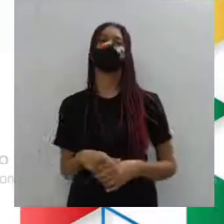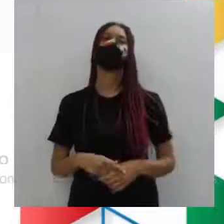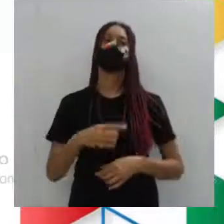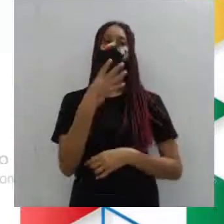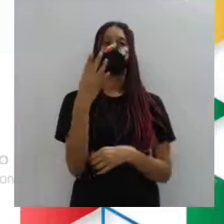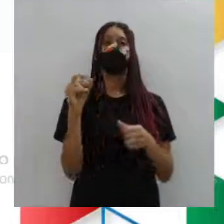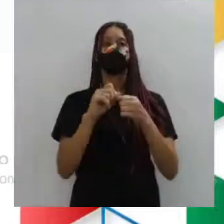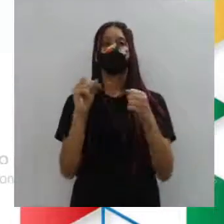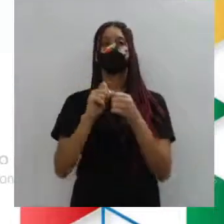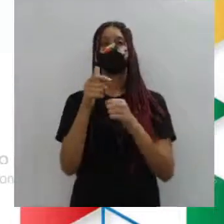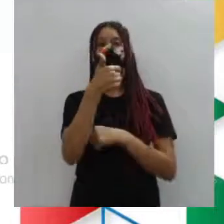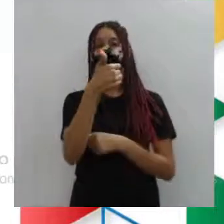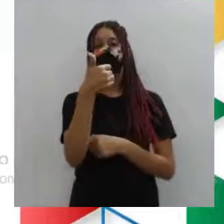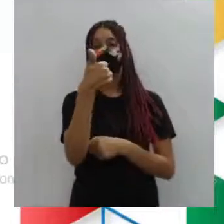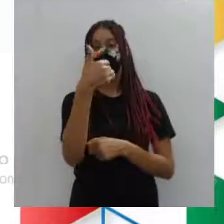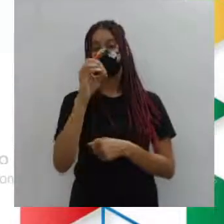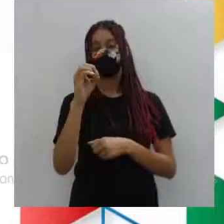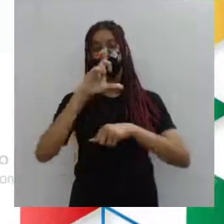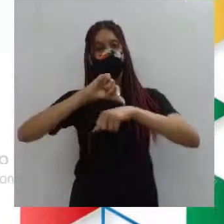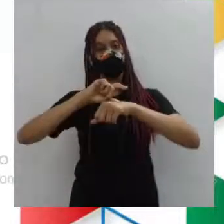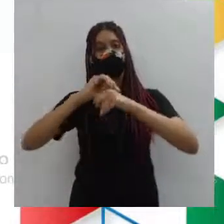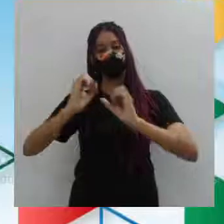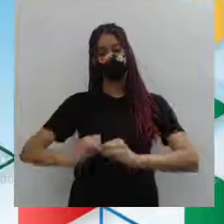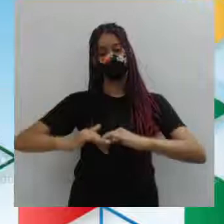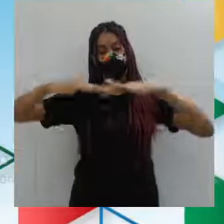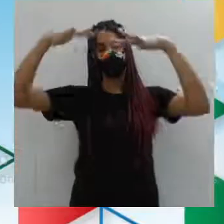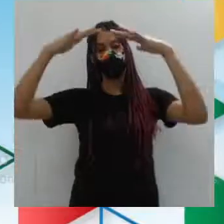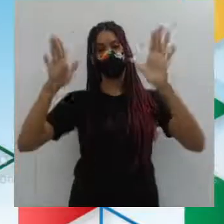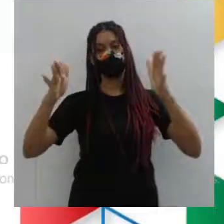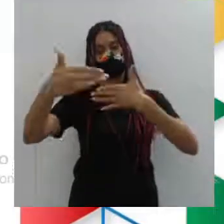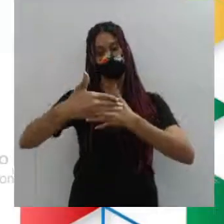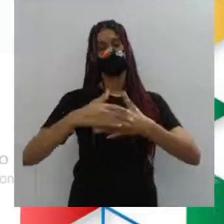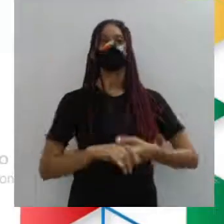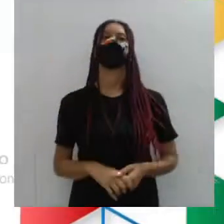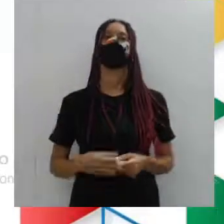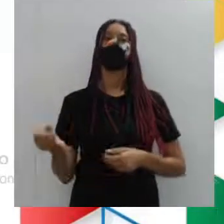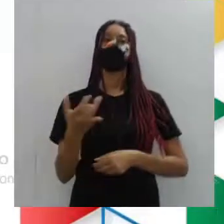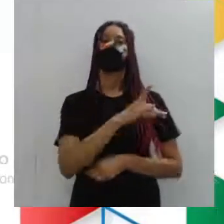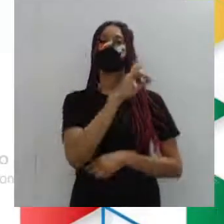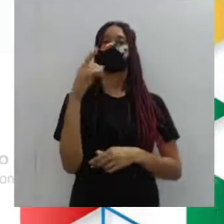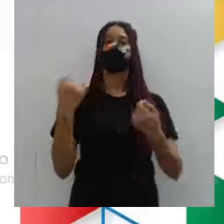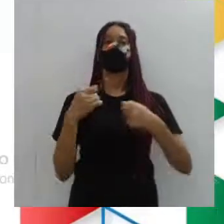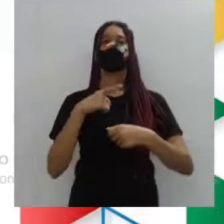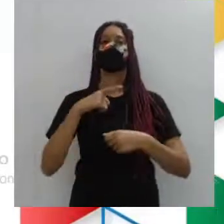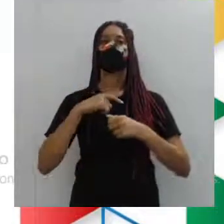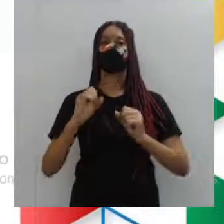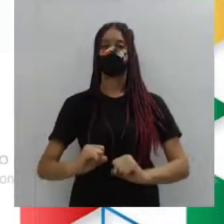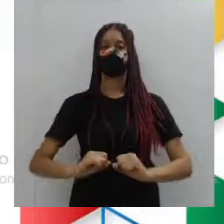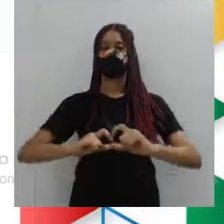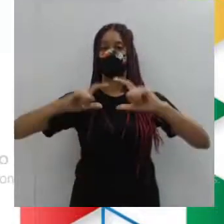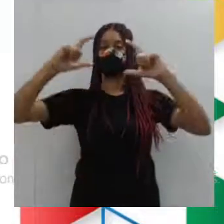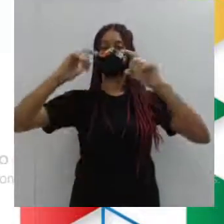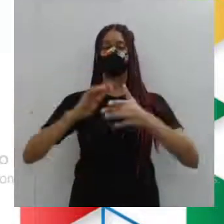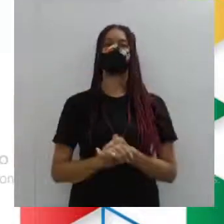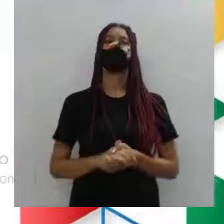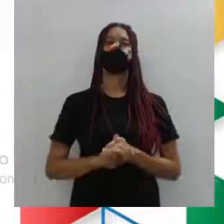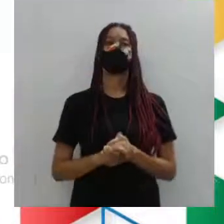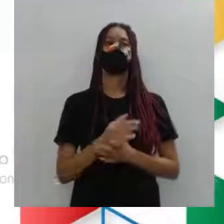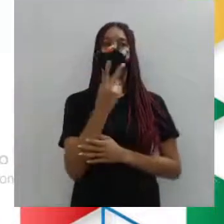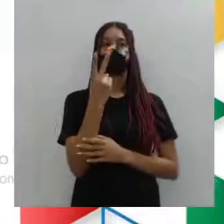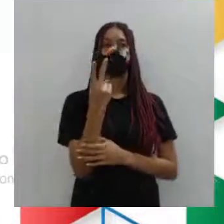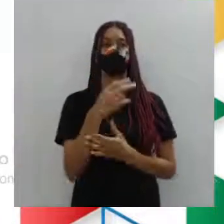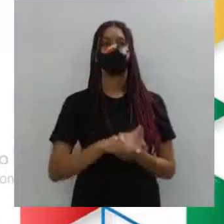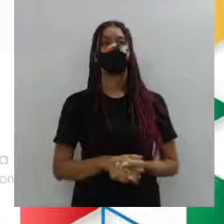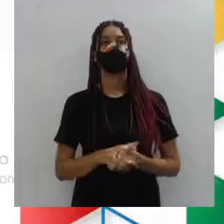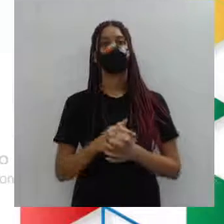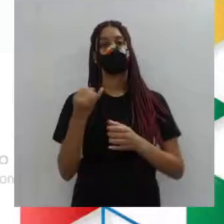horas levarão 7 torneiras para encher 2 tanques? Presta bastante atenção. Esse é um desafio que eu vou deixar para vocês, tá